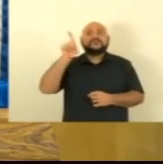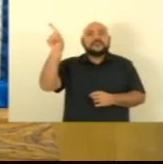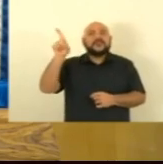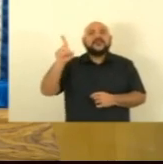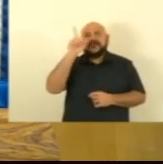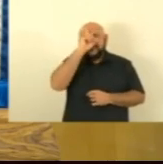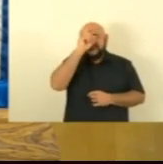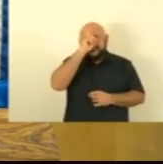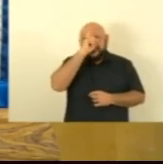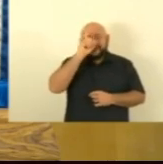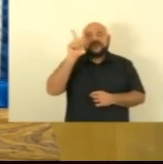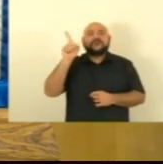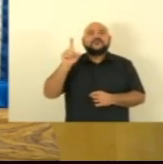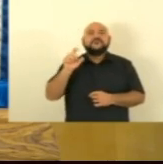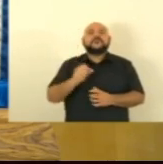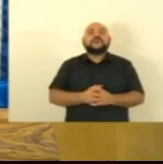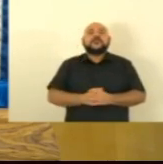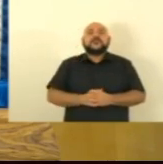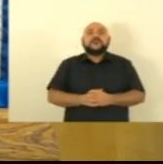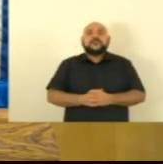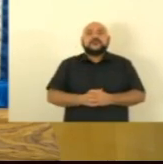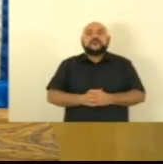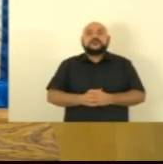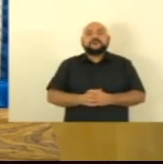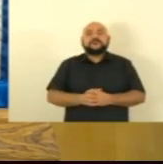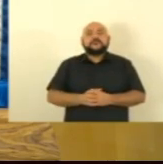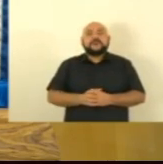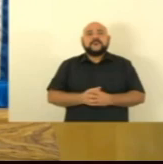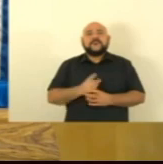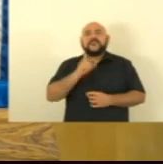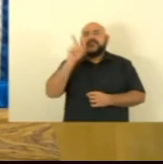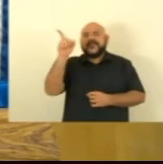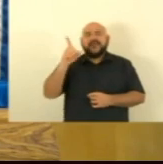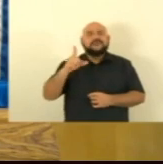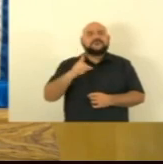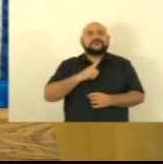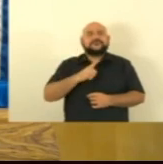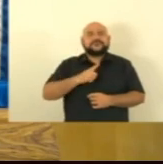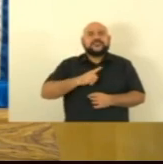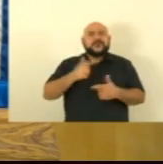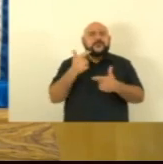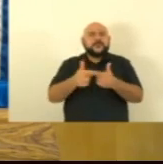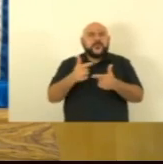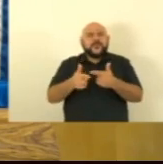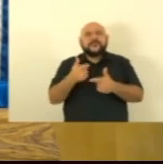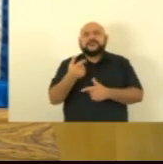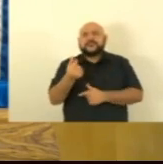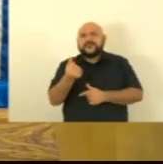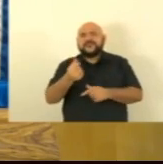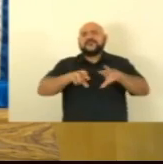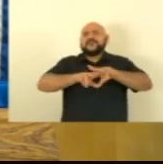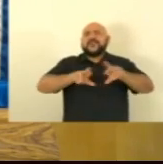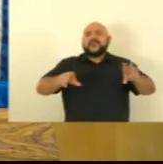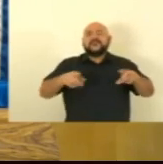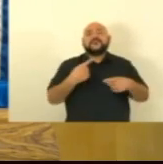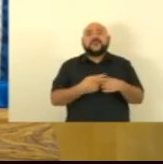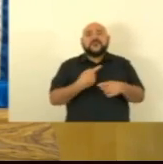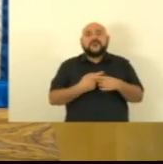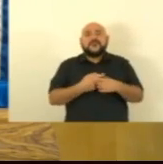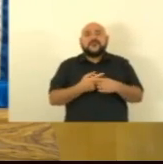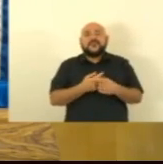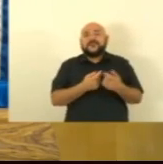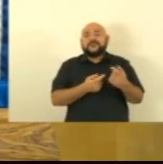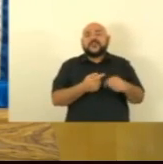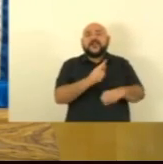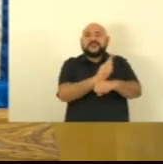hospitalar está totalmente afundada em dívida por má gestão na administração